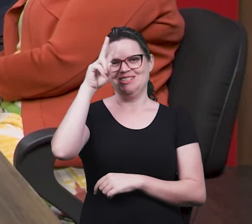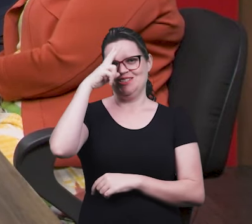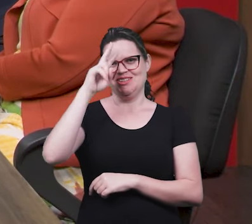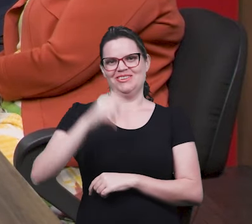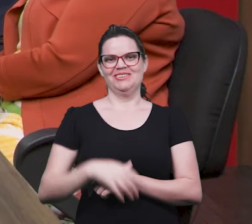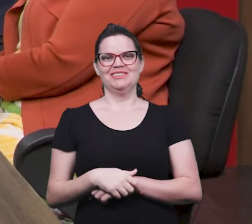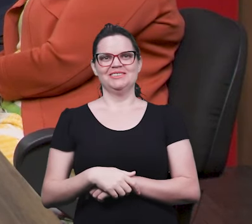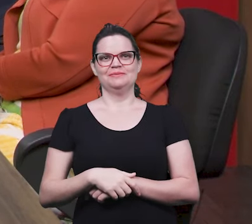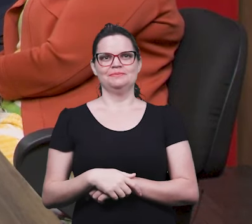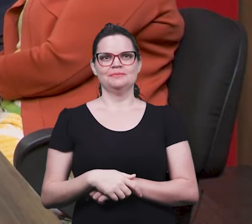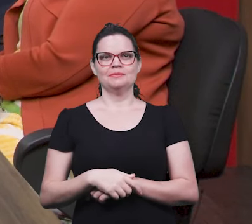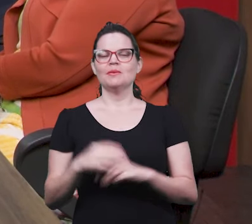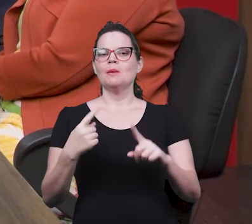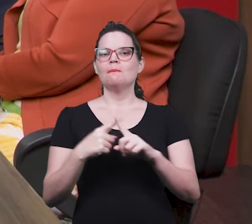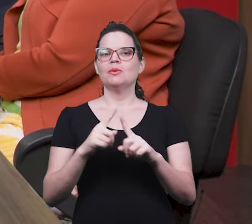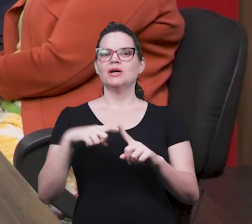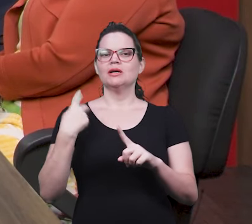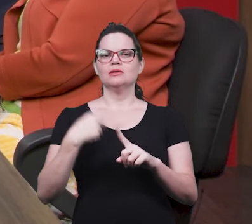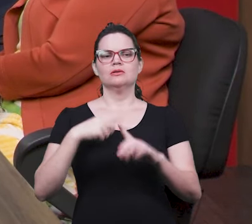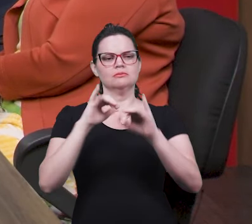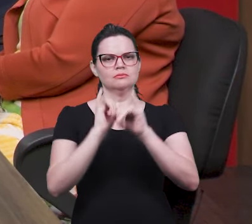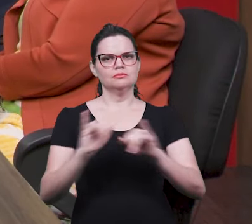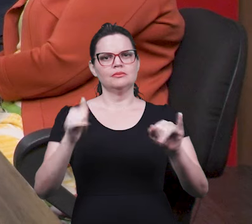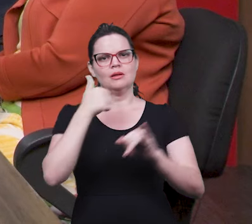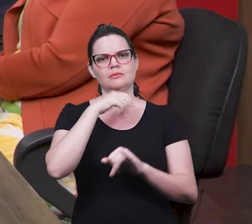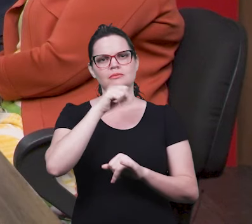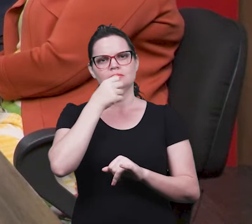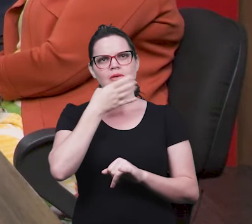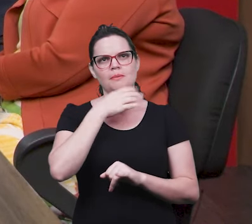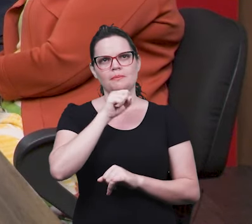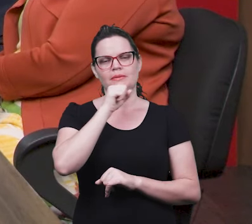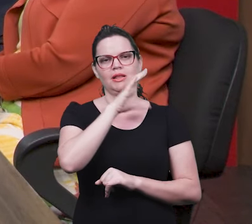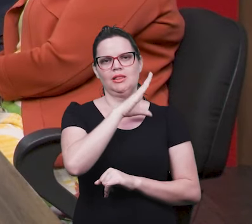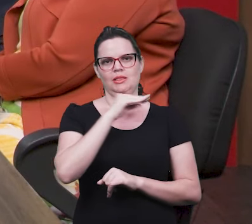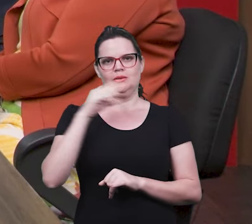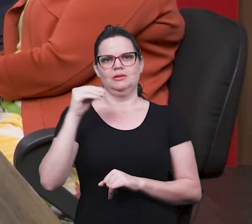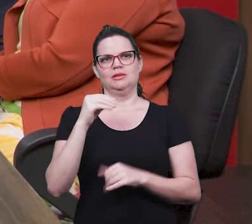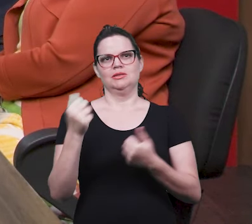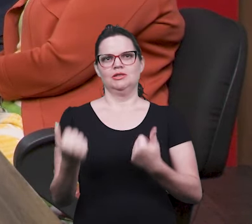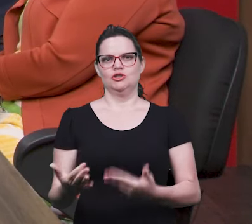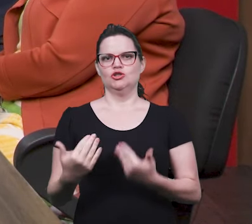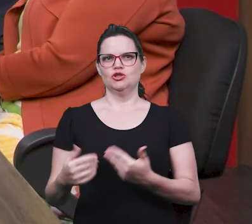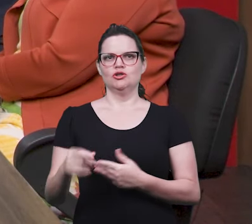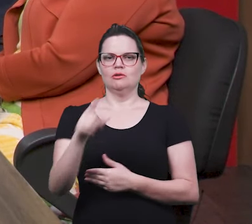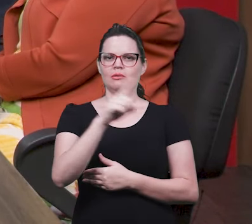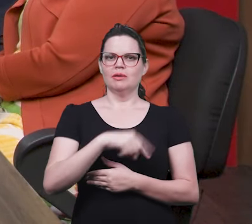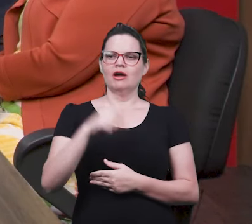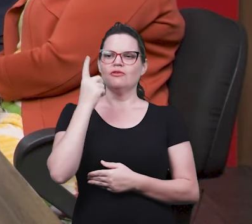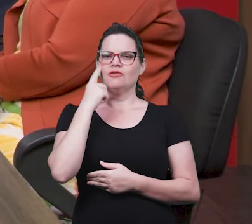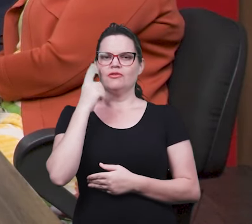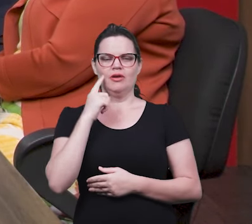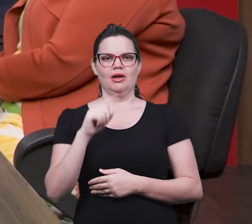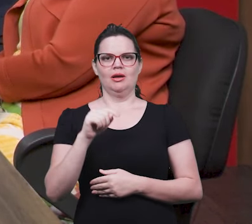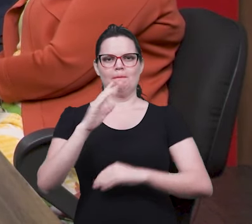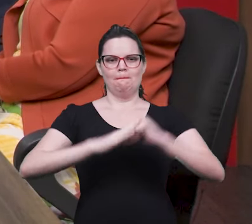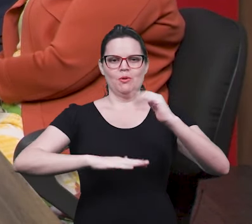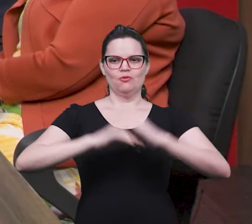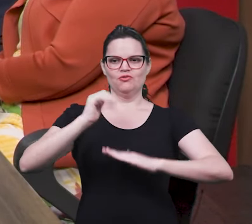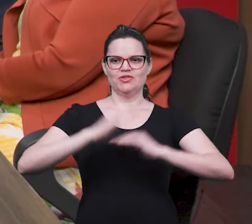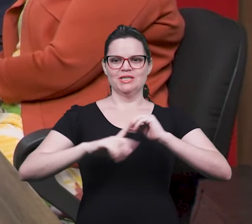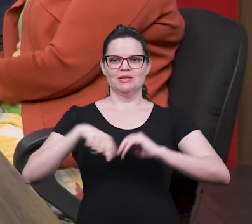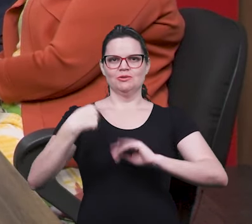Amadeu, porque nós estamos falando para os pais, para os adolescentes e jovens se inspirarem nas diferentes profissões que nós